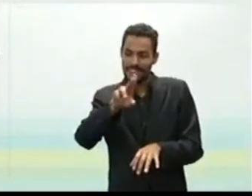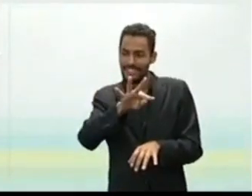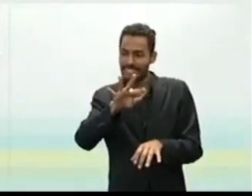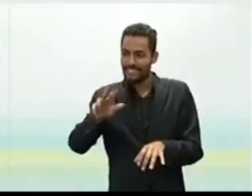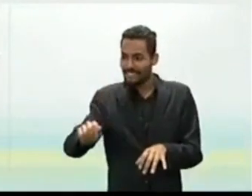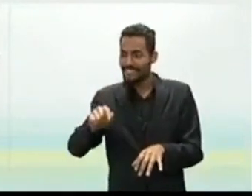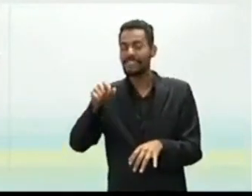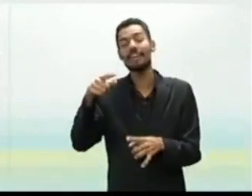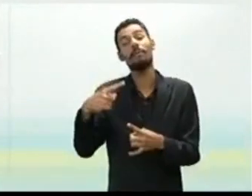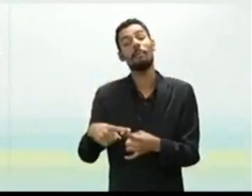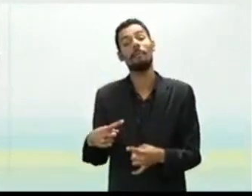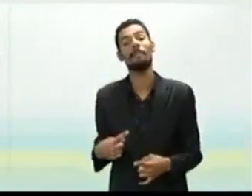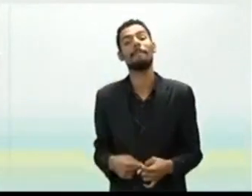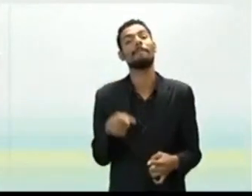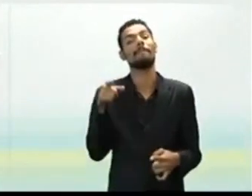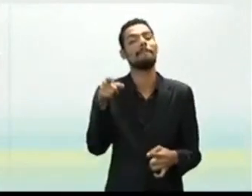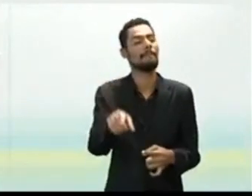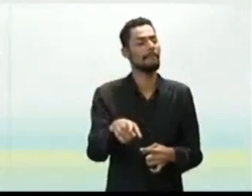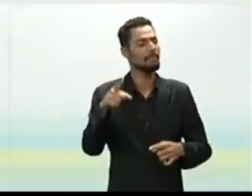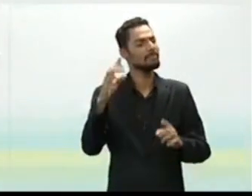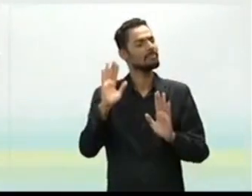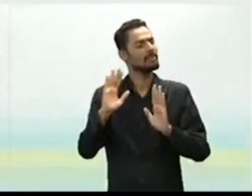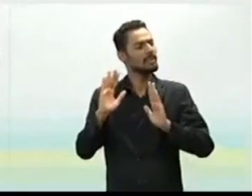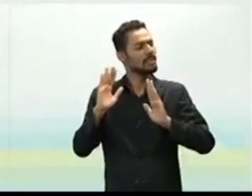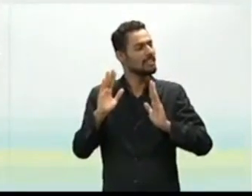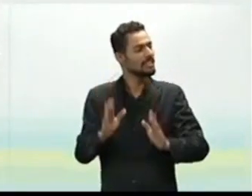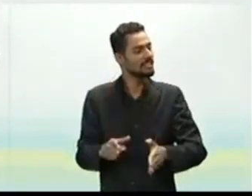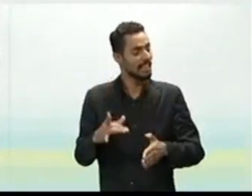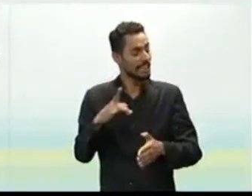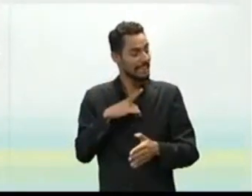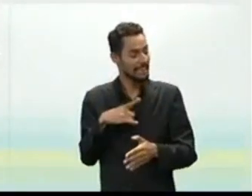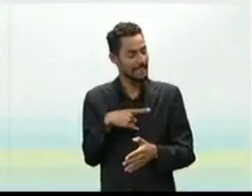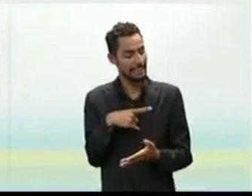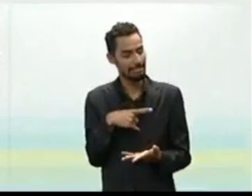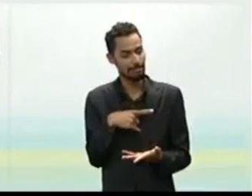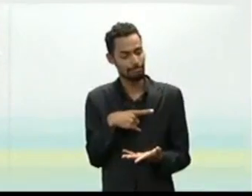elas já estão, até certo ponto,